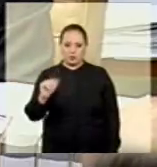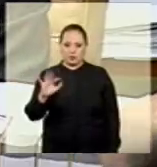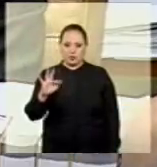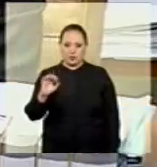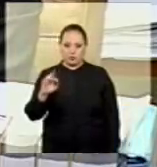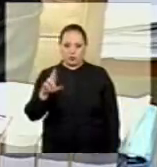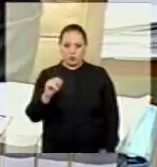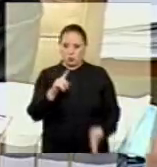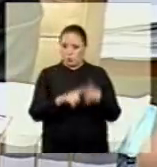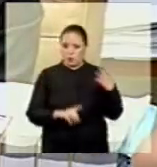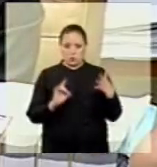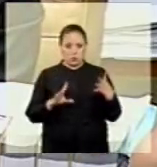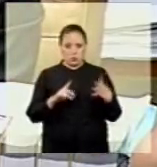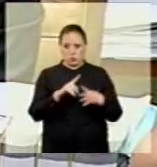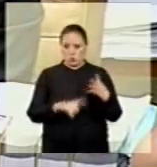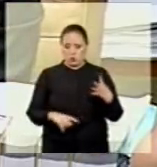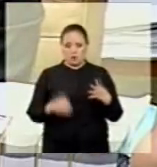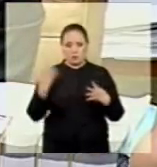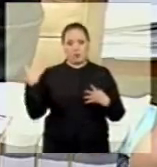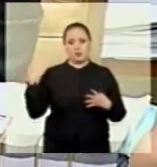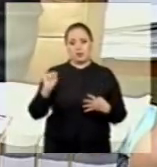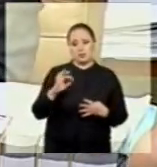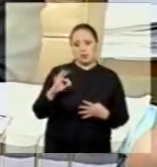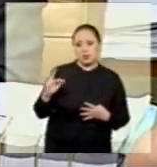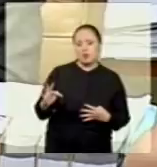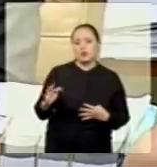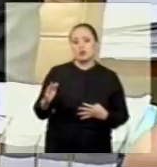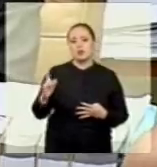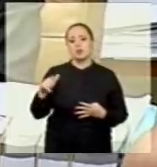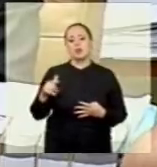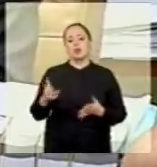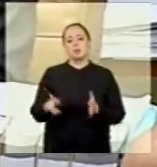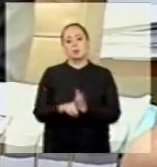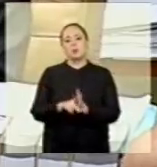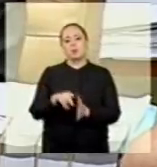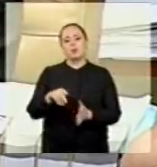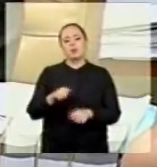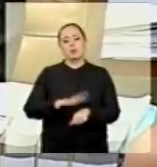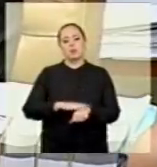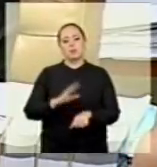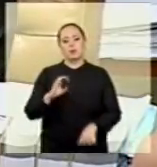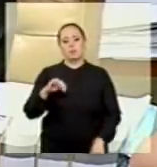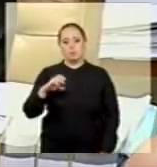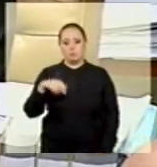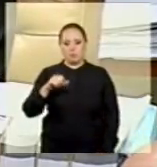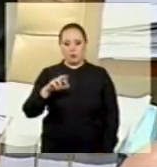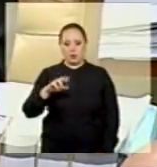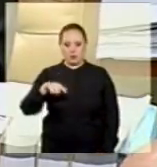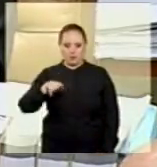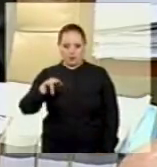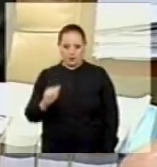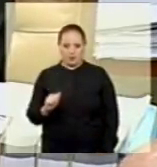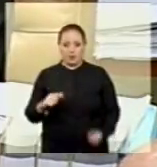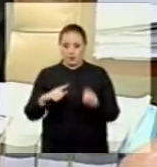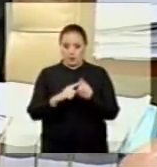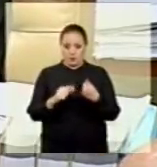de Justiça, que era o órgão de cúpula do Poder Judiciário do regime monárquico. O artigo 164, inciso 2º